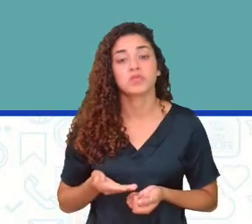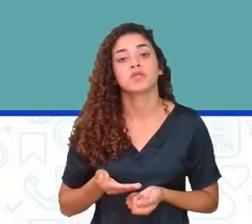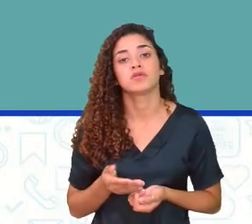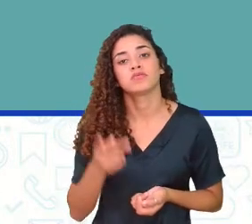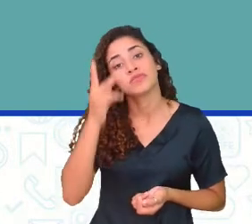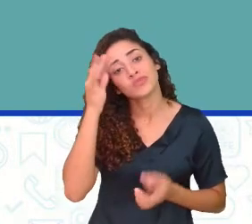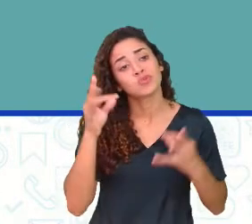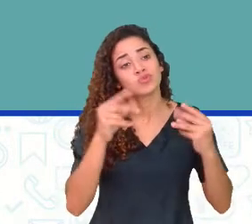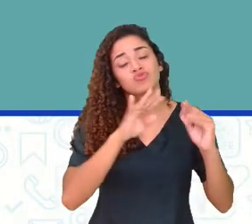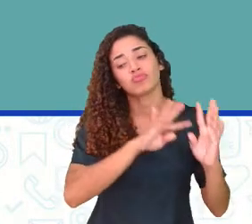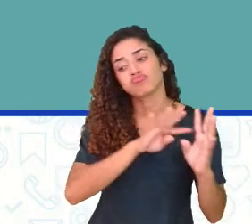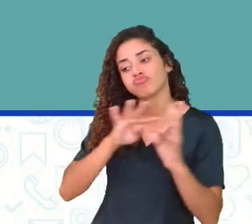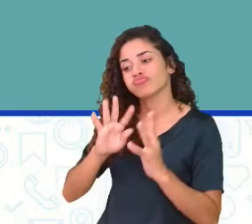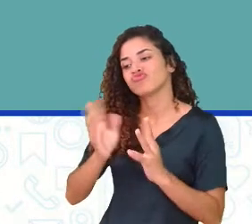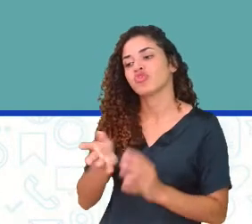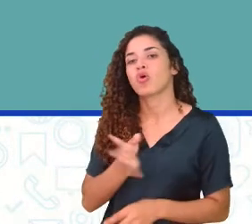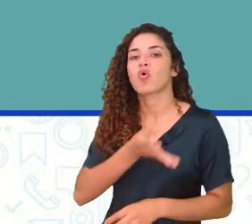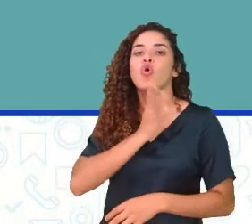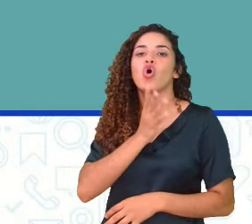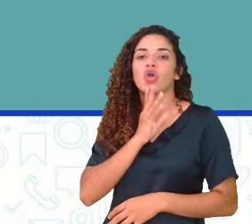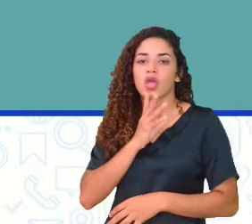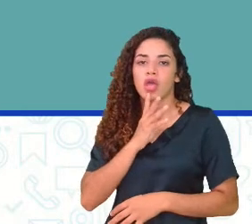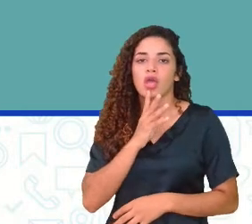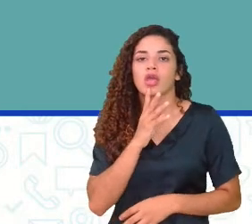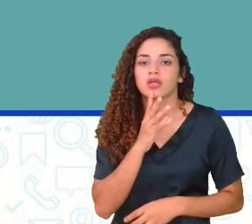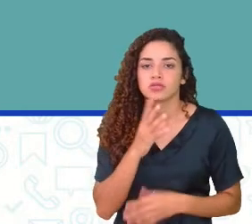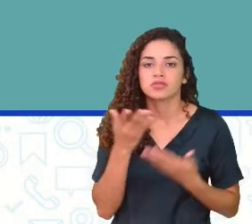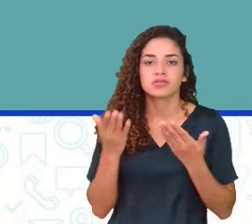conhecido pela questão